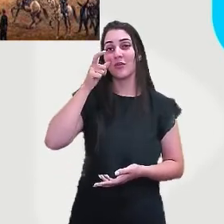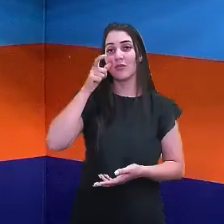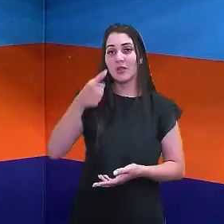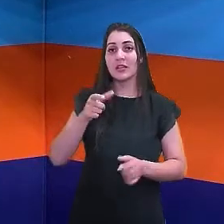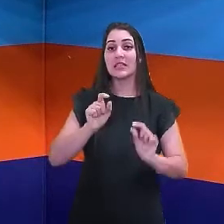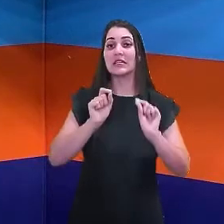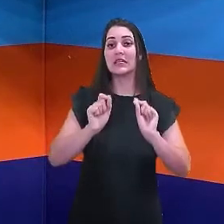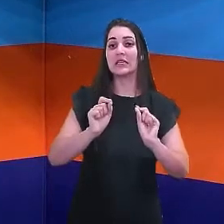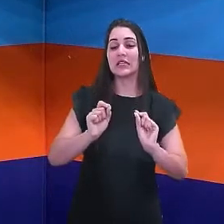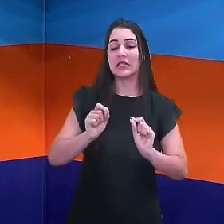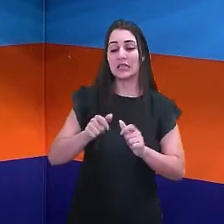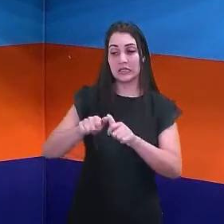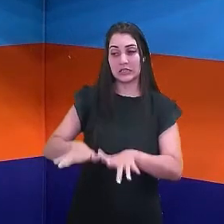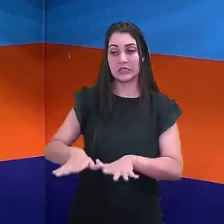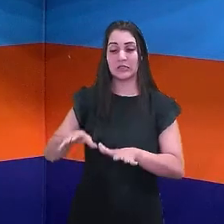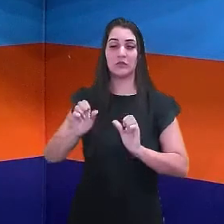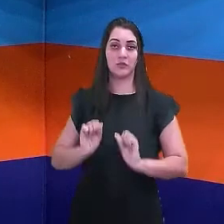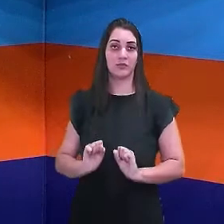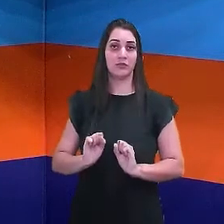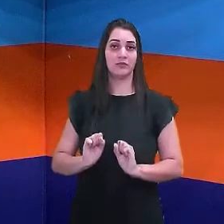não poderia mais